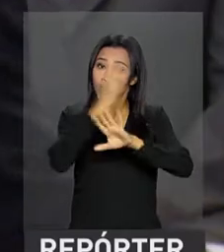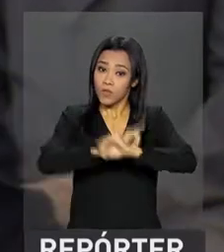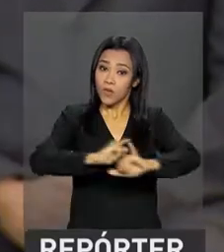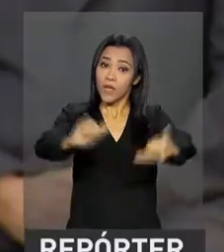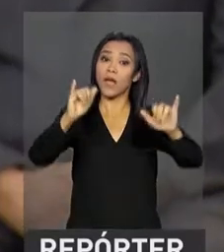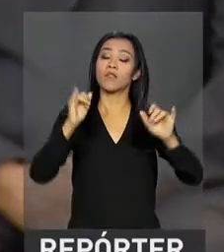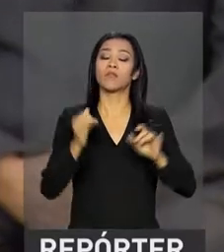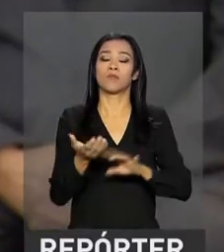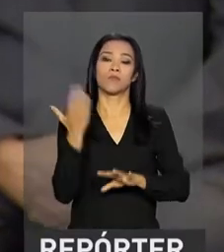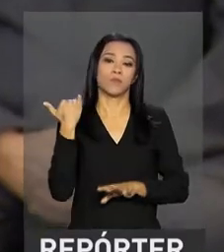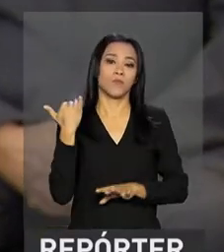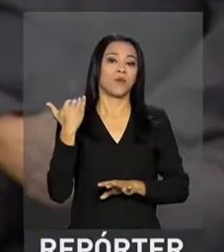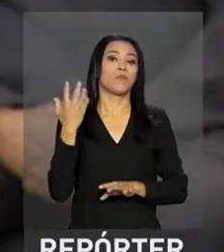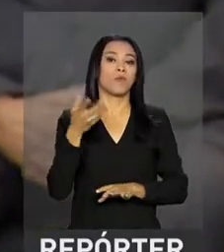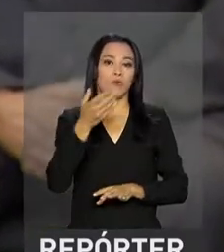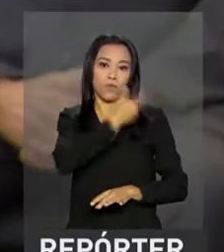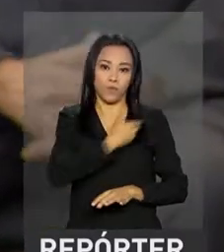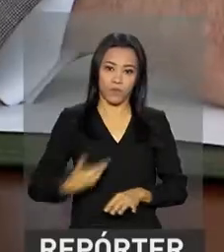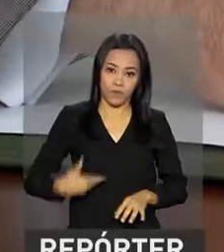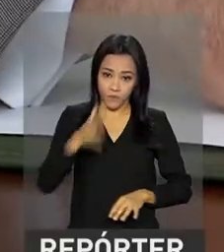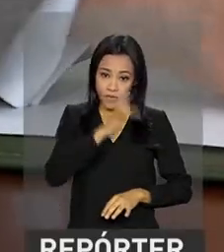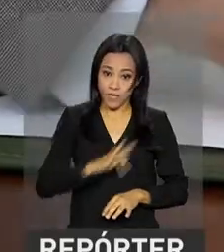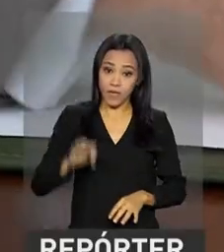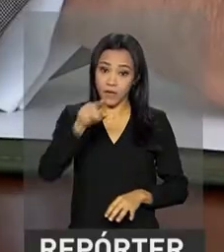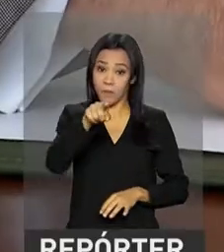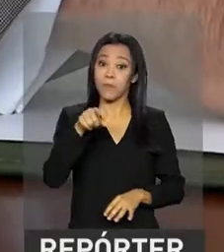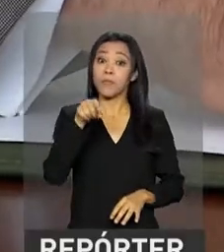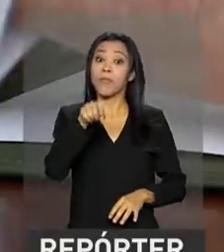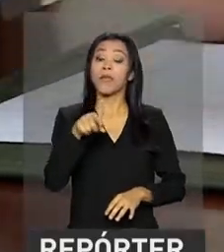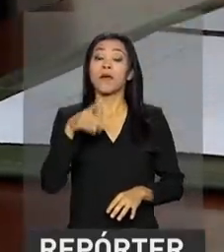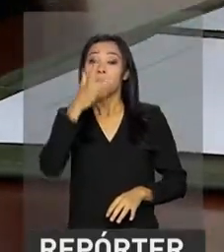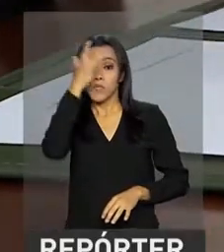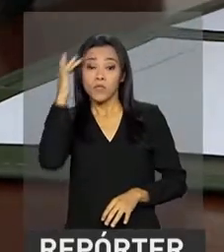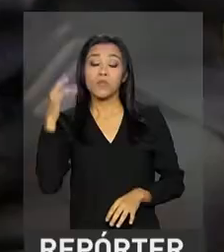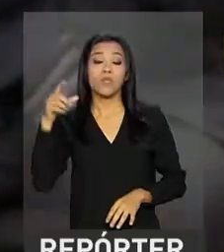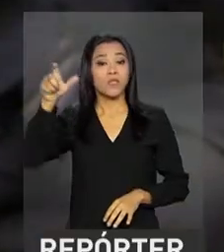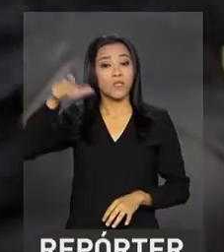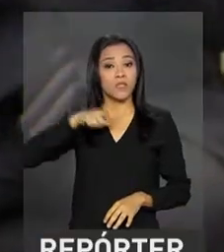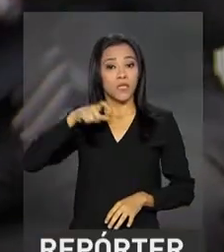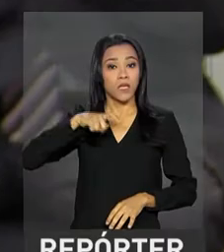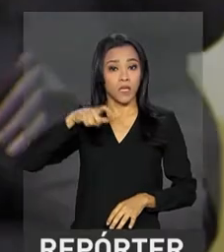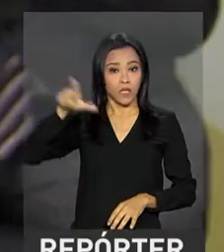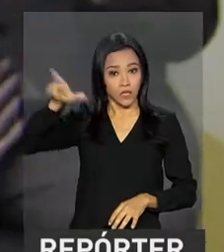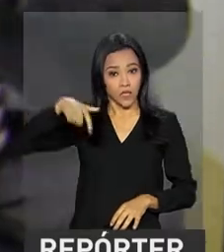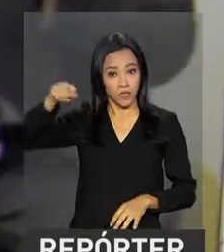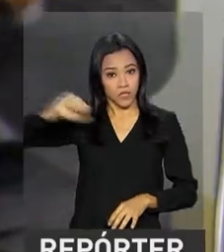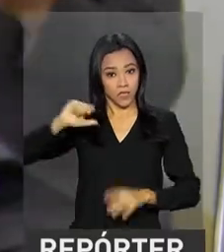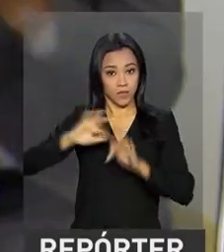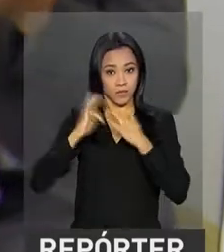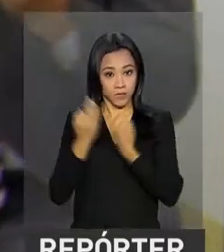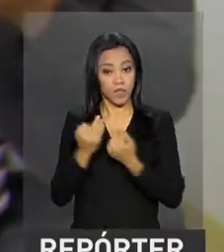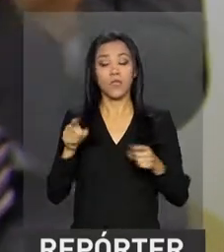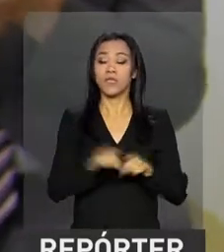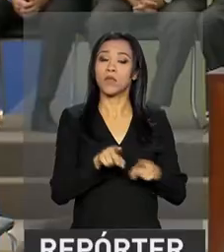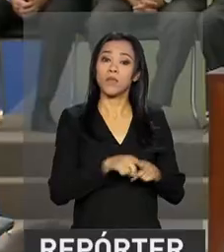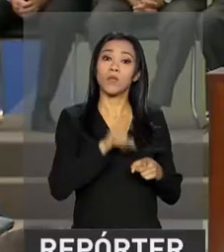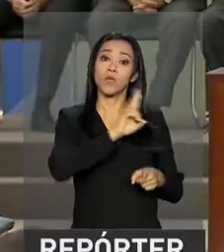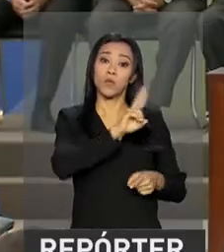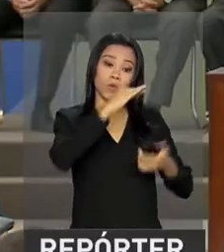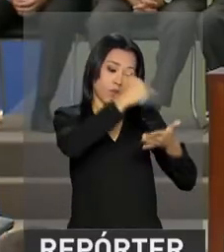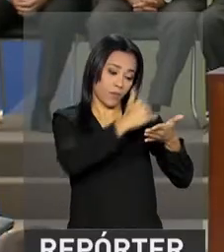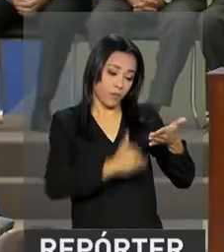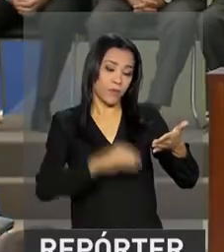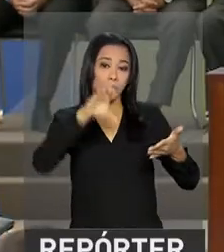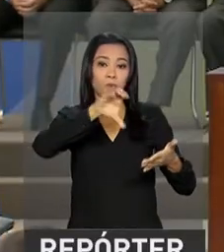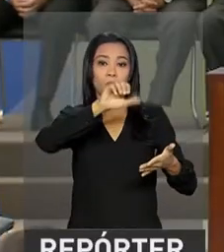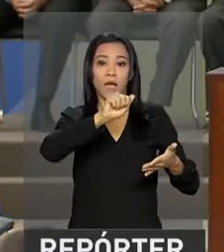autonomia financeira dos beneficiários do bolsa família e das pessoas inscritas no cadastro único de programas sociais será